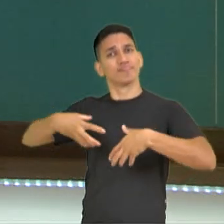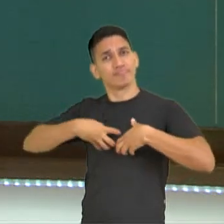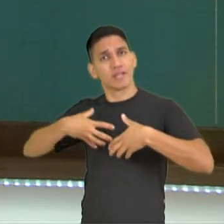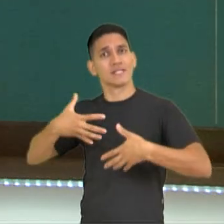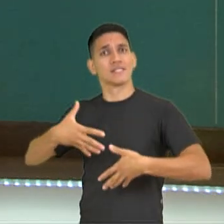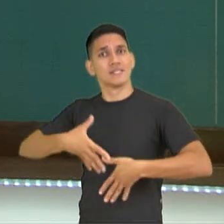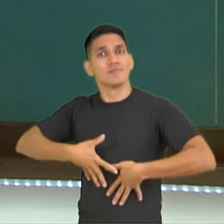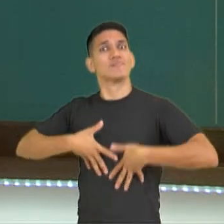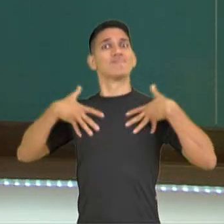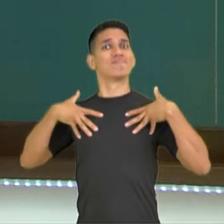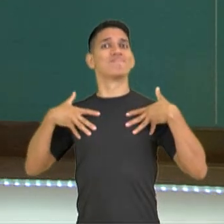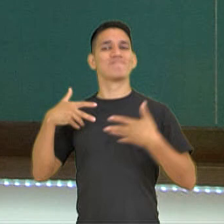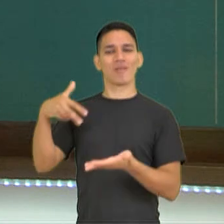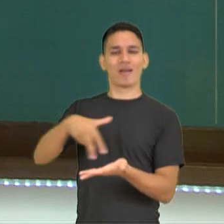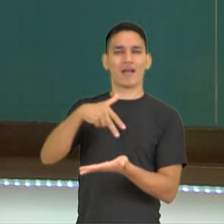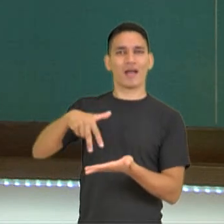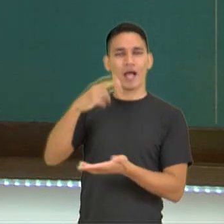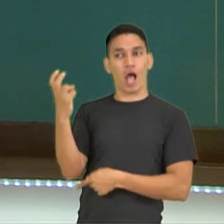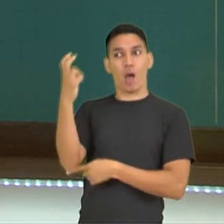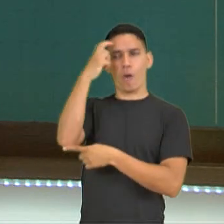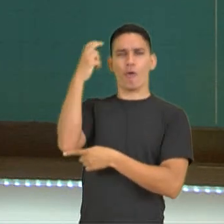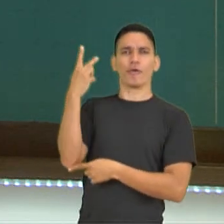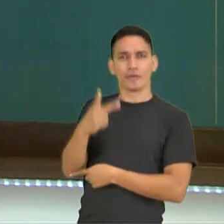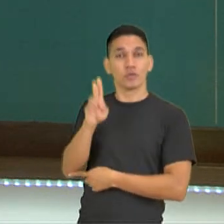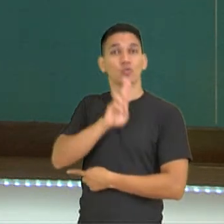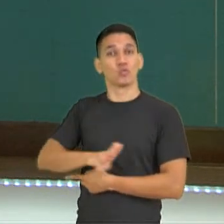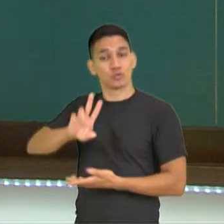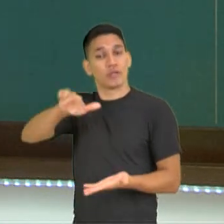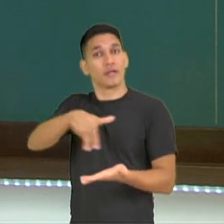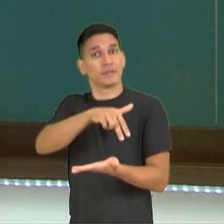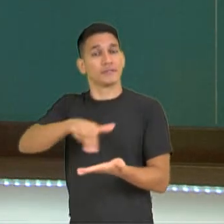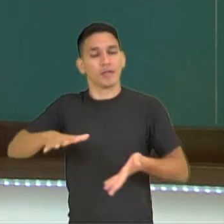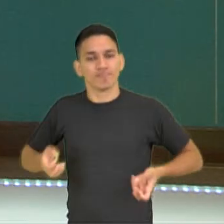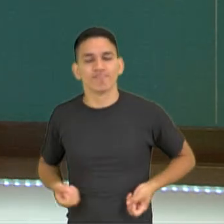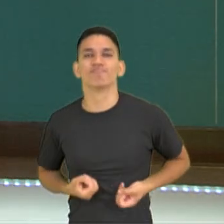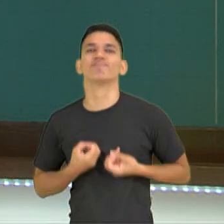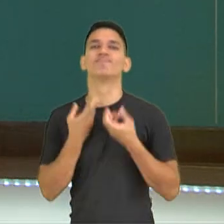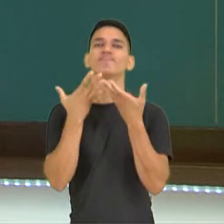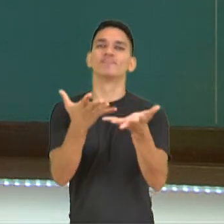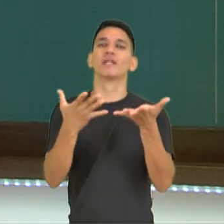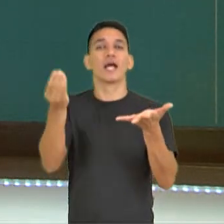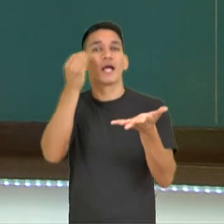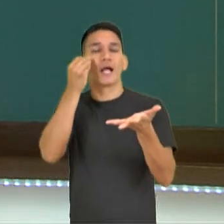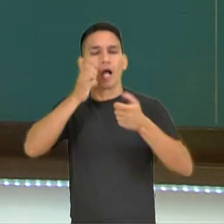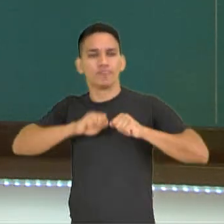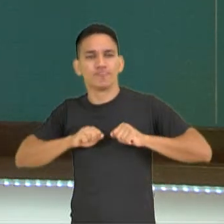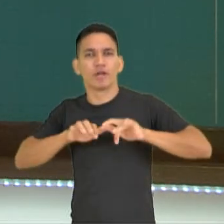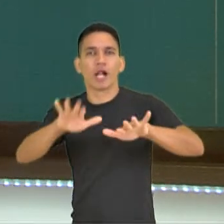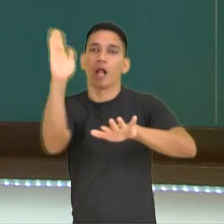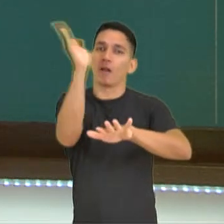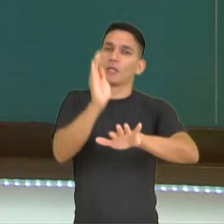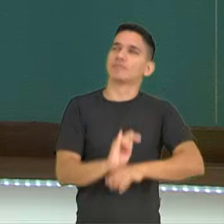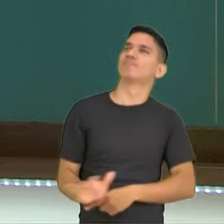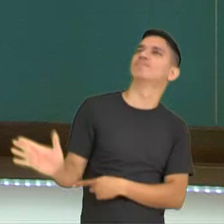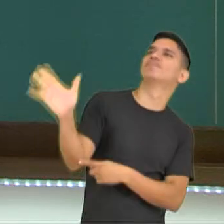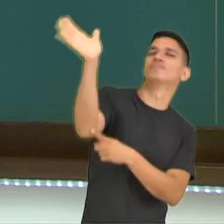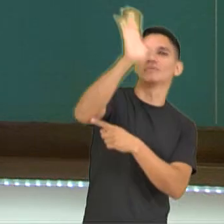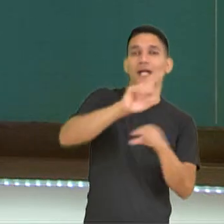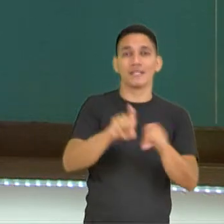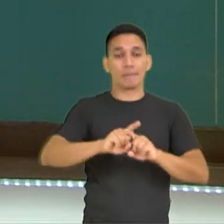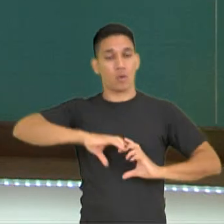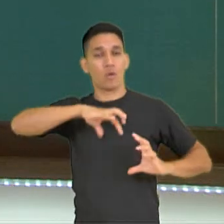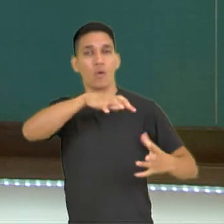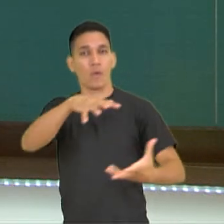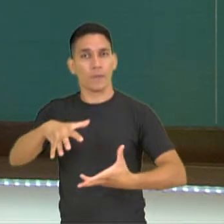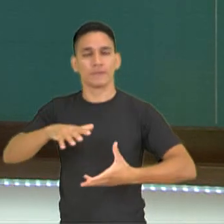eles usam a dança como forma de se expressar e fazer com que essa cultura seja conhecida no Brasil e no mundo